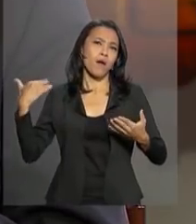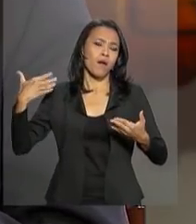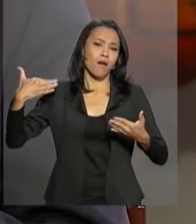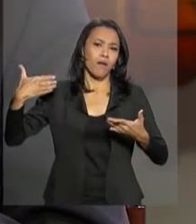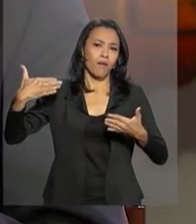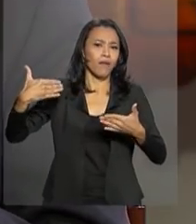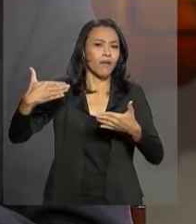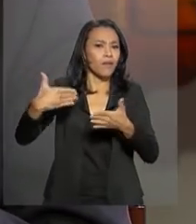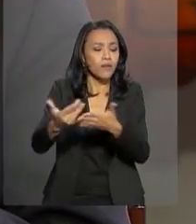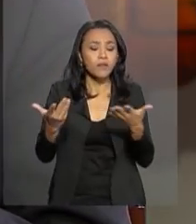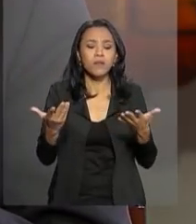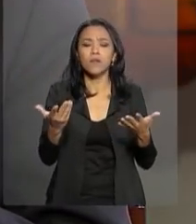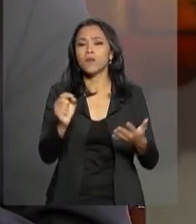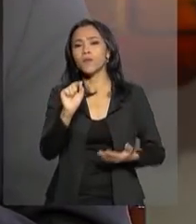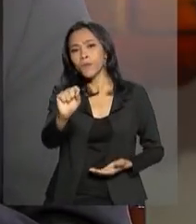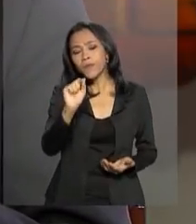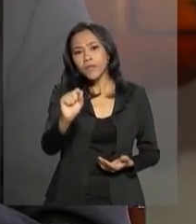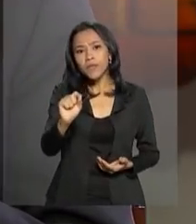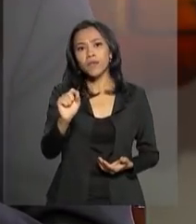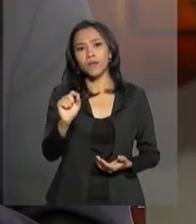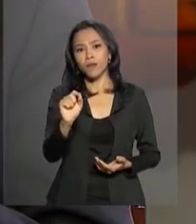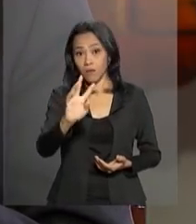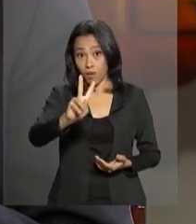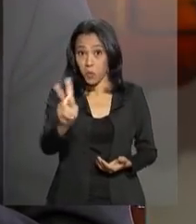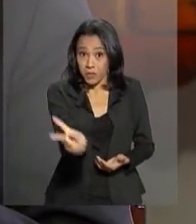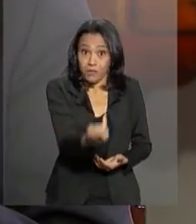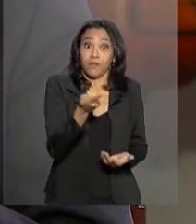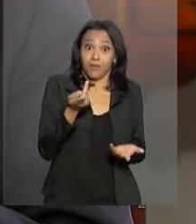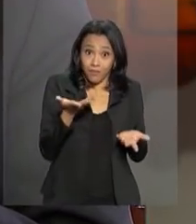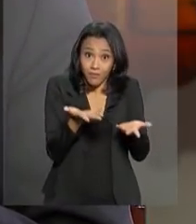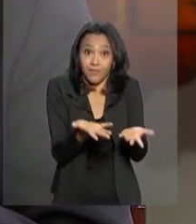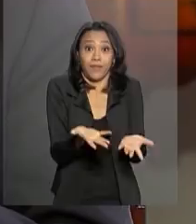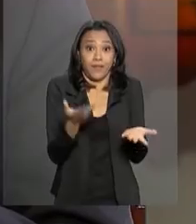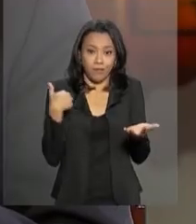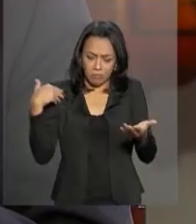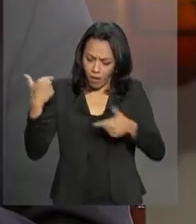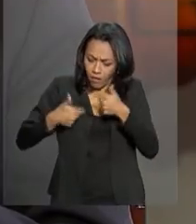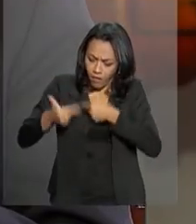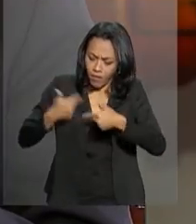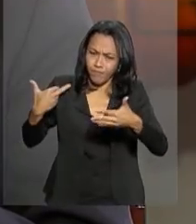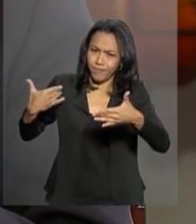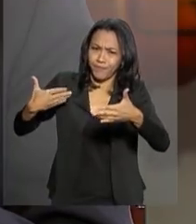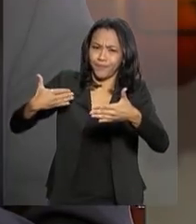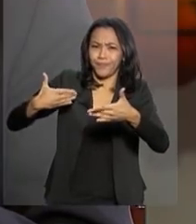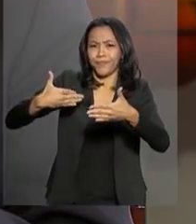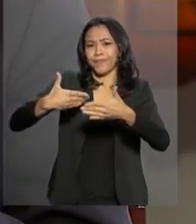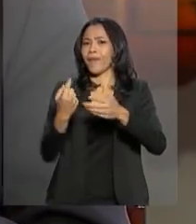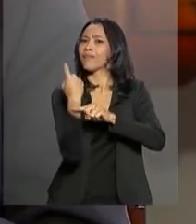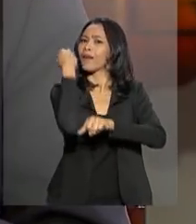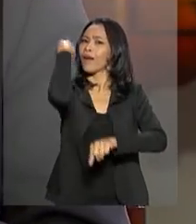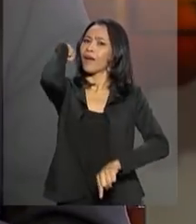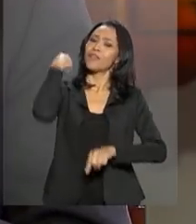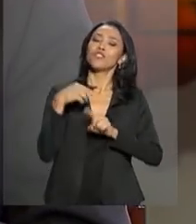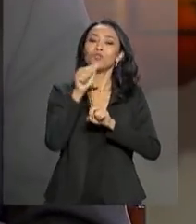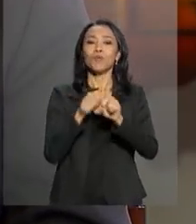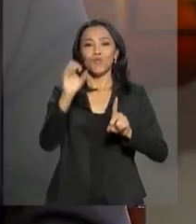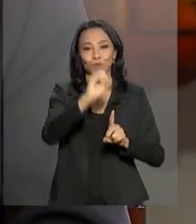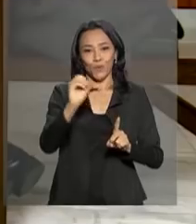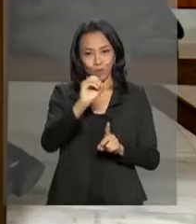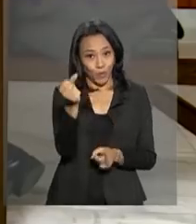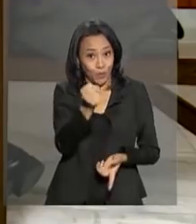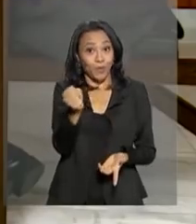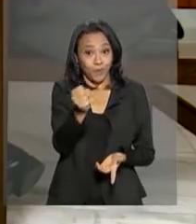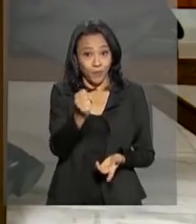aspectos e qual foi, na verdade, o produto daqueles trabalhos da Constituinte de outubro de